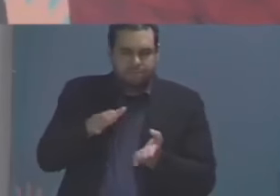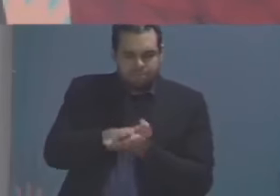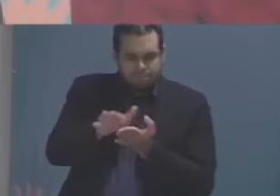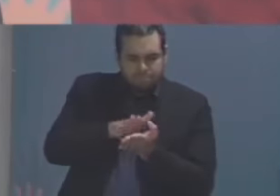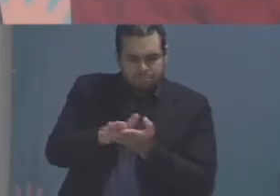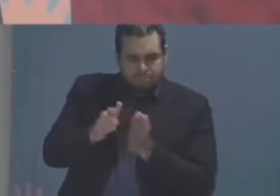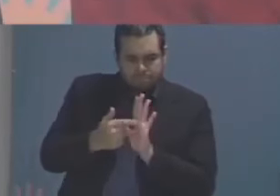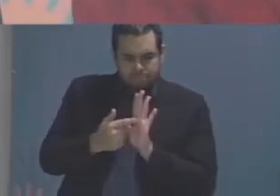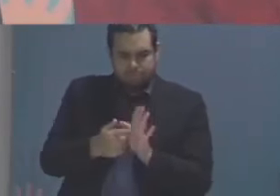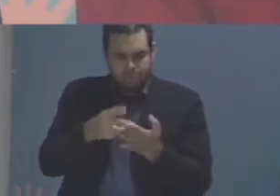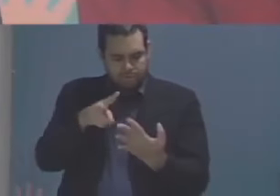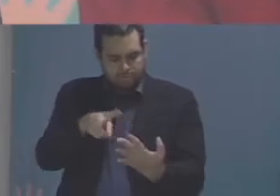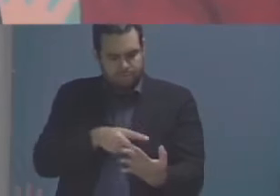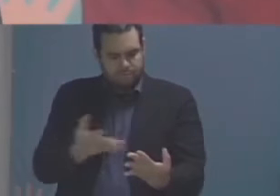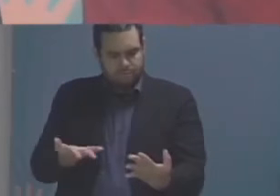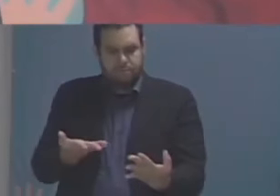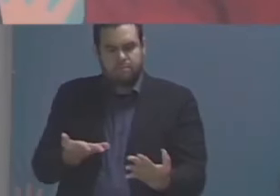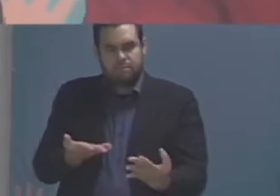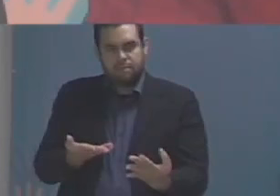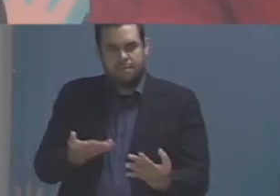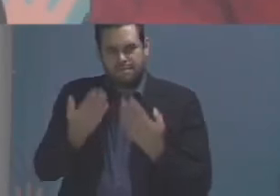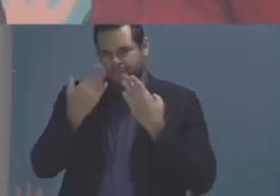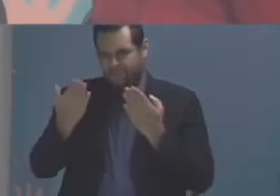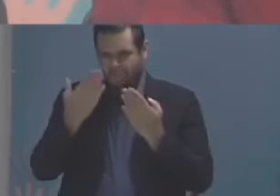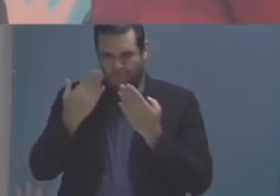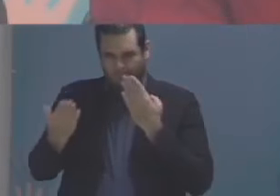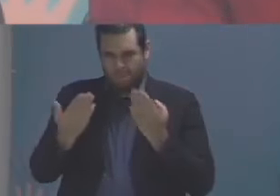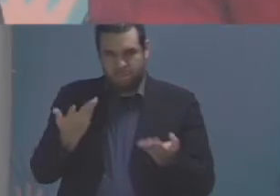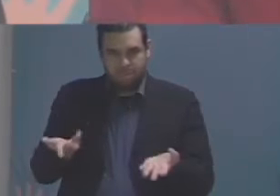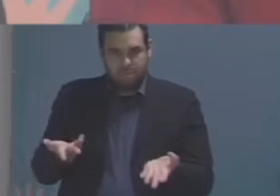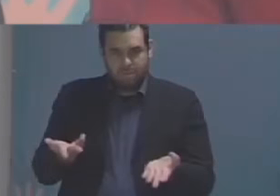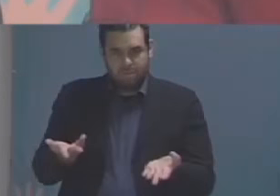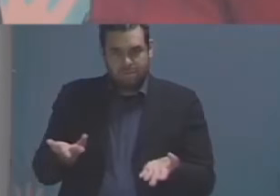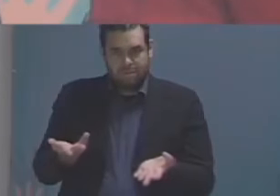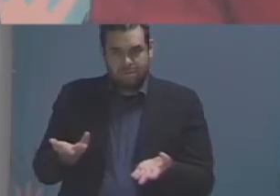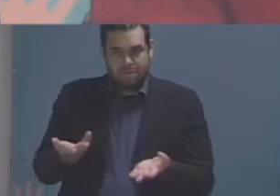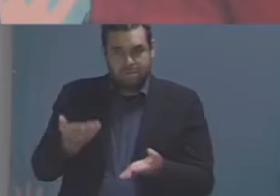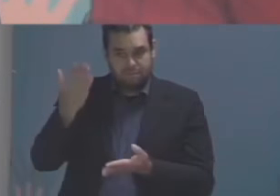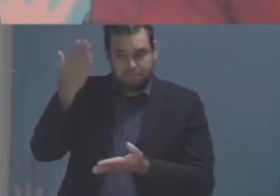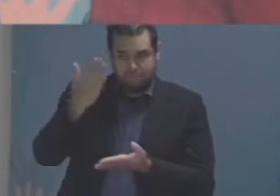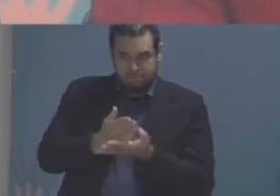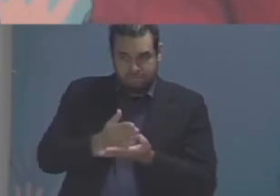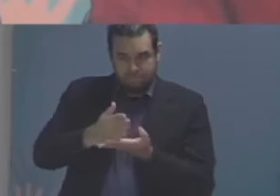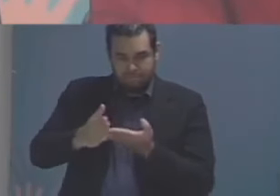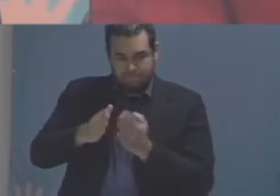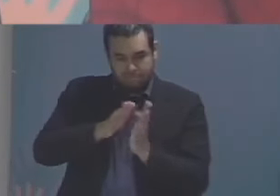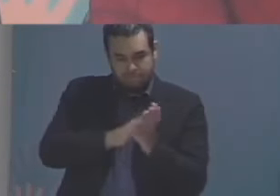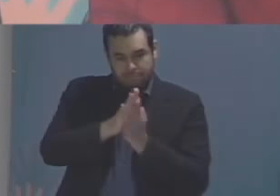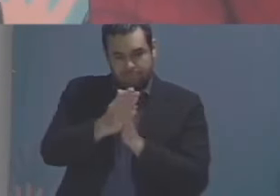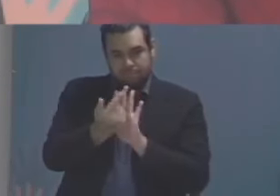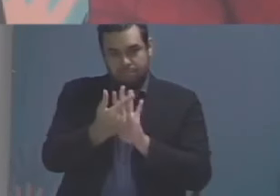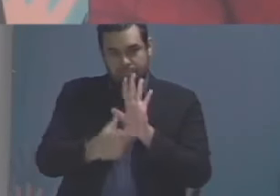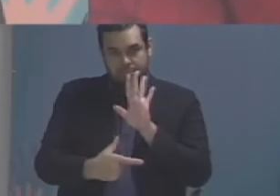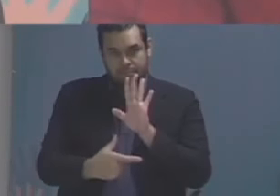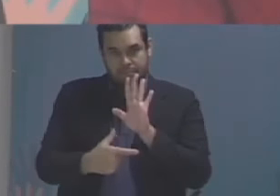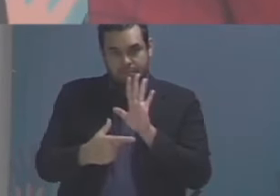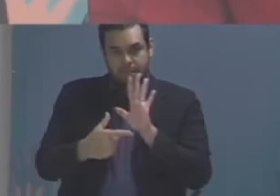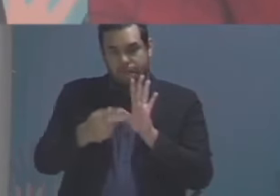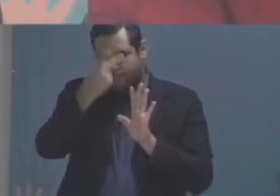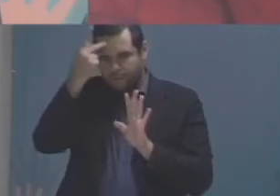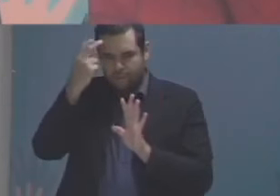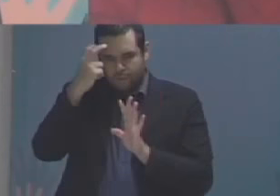nós constatamos que o que aparece, tomando metade do impresso, é a figura do Einstein,